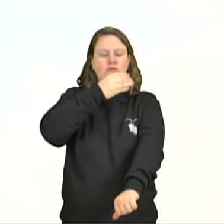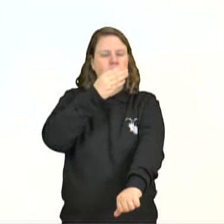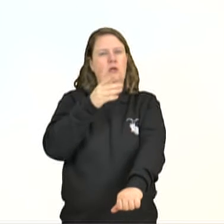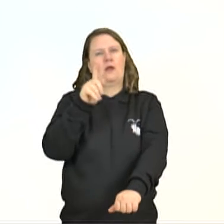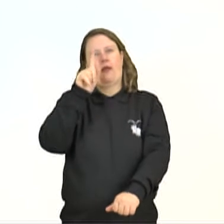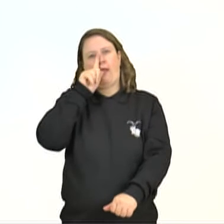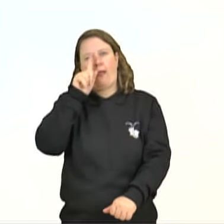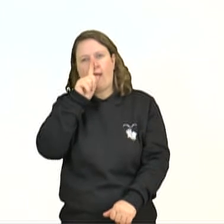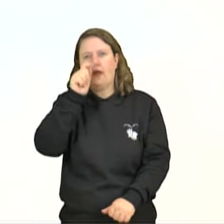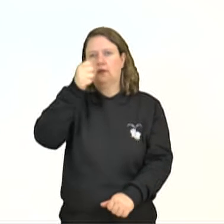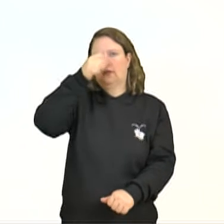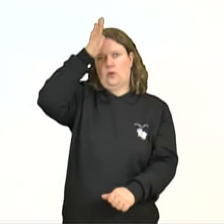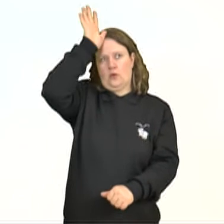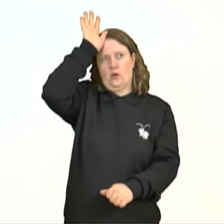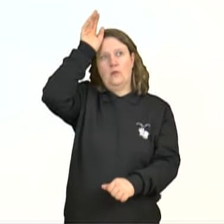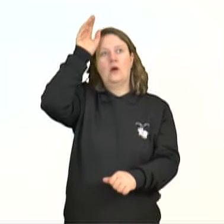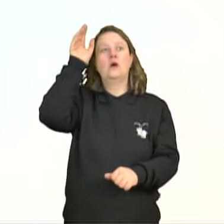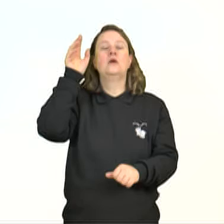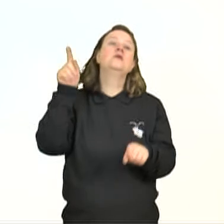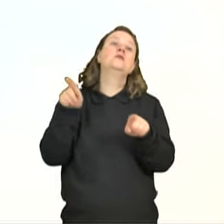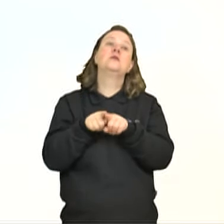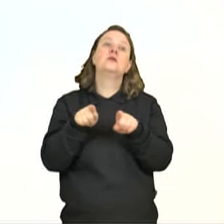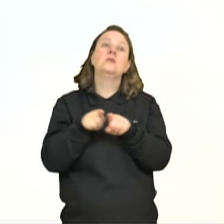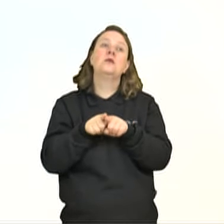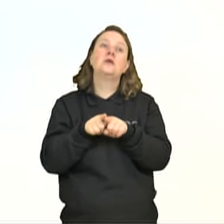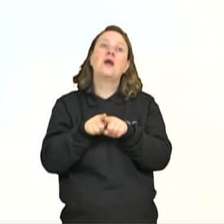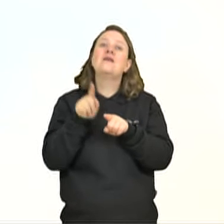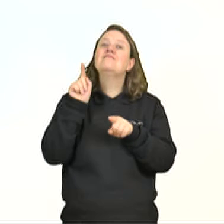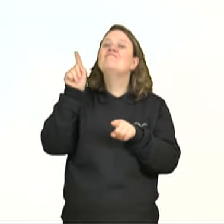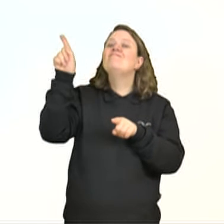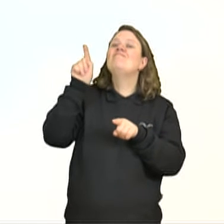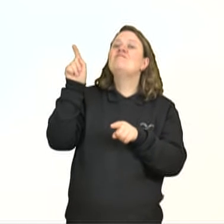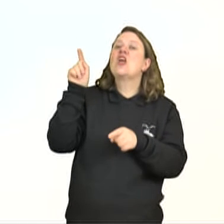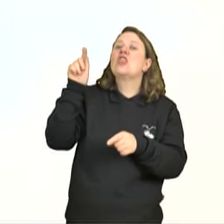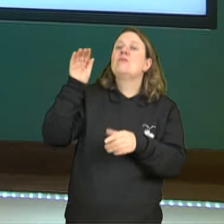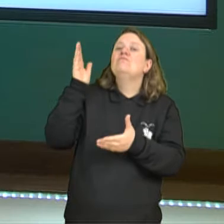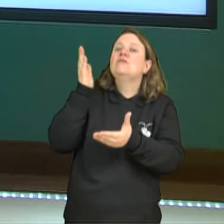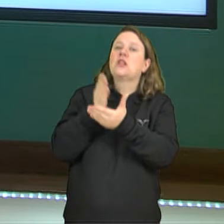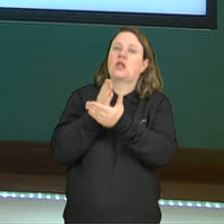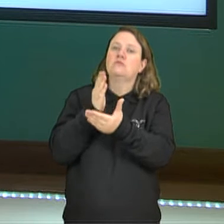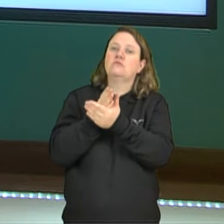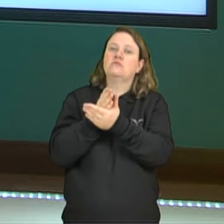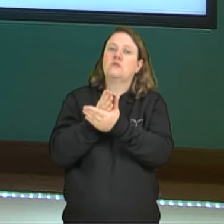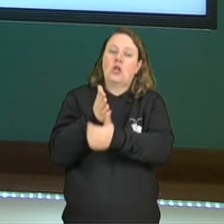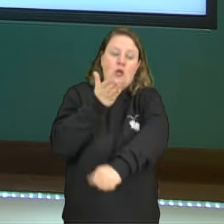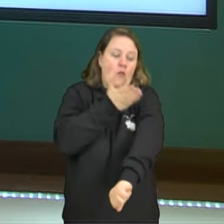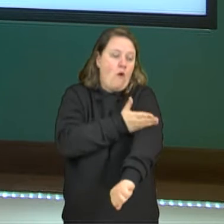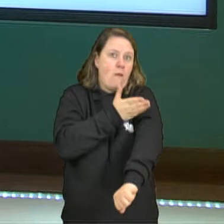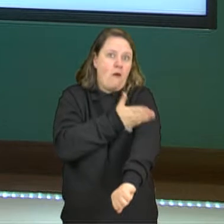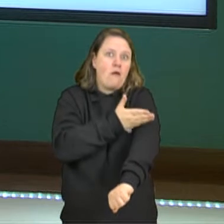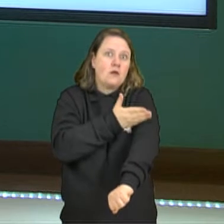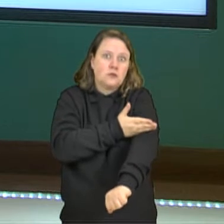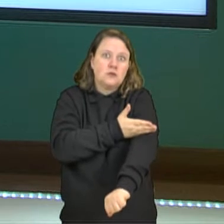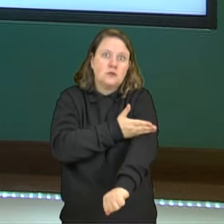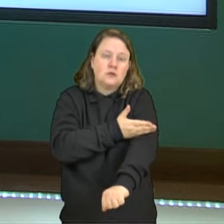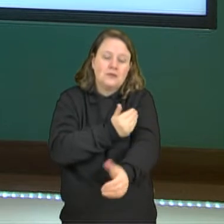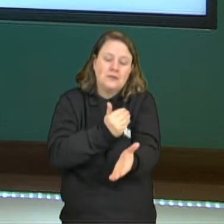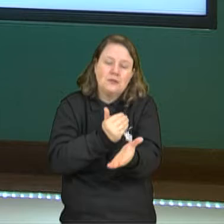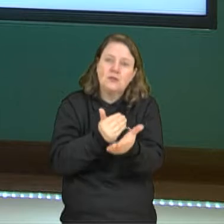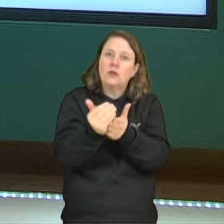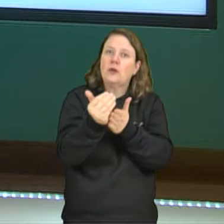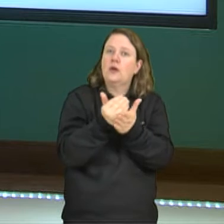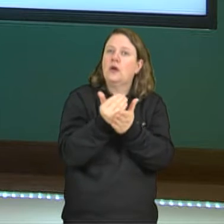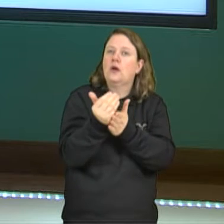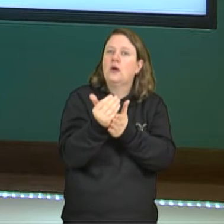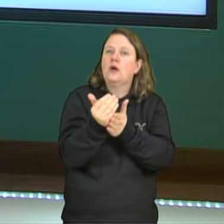Grécia, Roma principalmente, e nós estamos neste período da história medieval, que se inicia